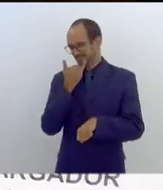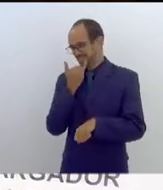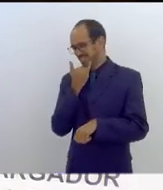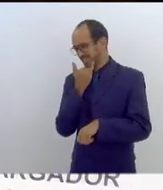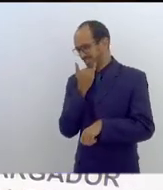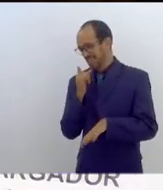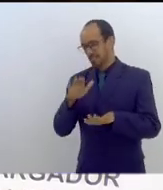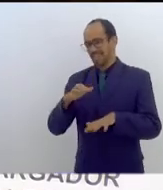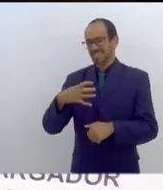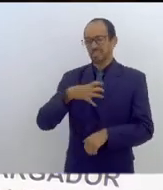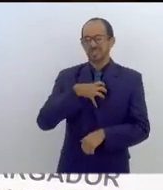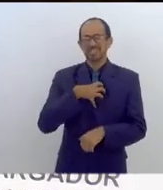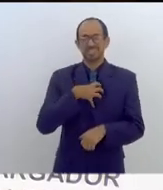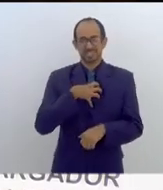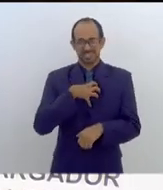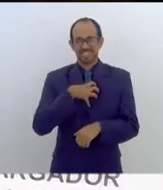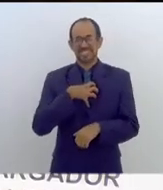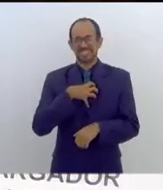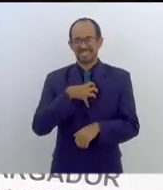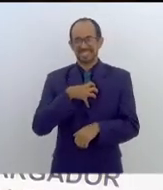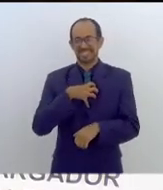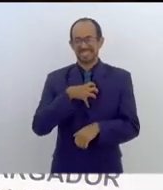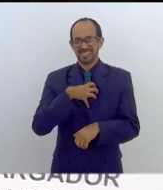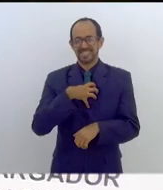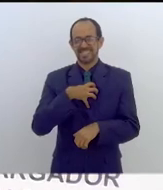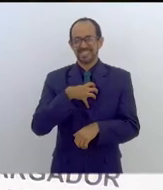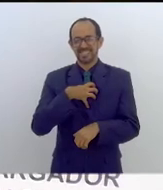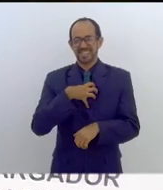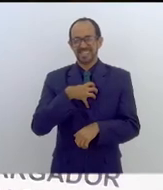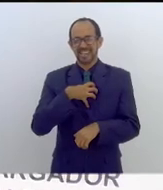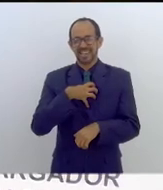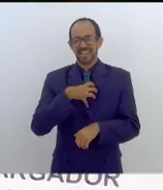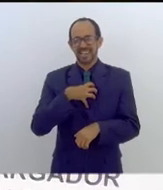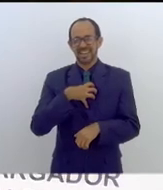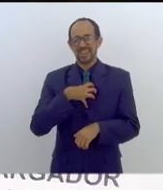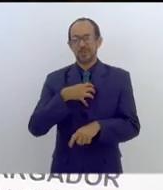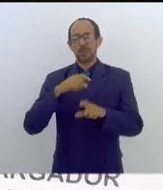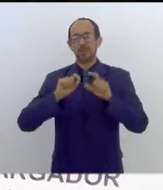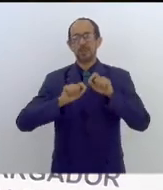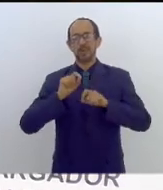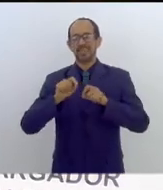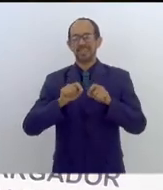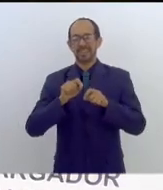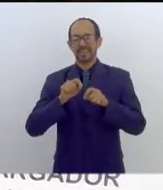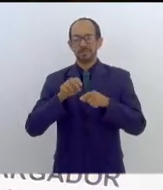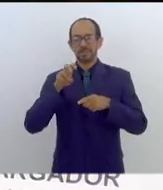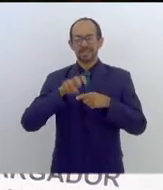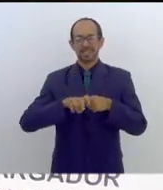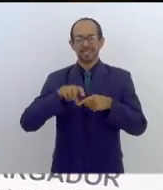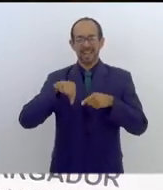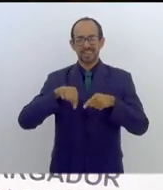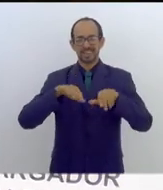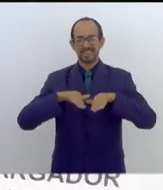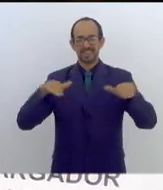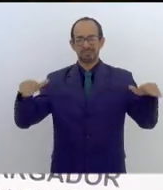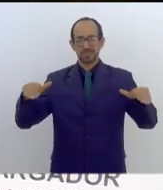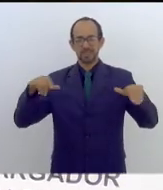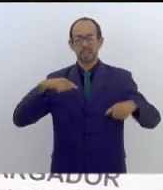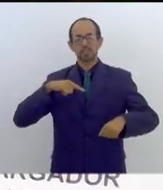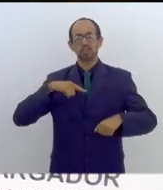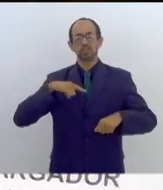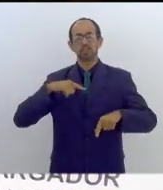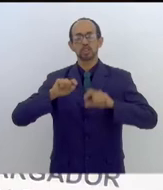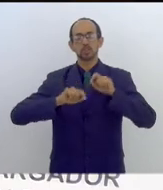eu senti com a eu sentia impressão que para sentar essa mesa tinha uma condição